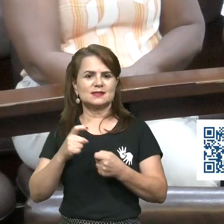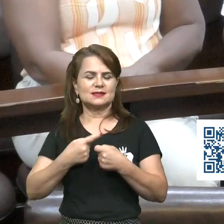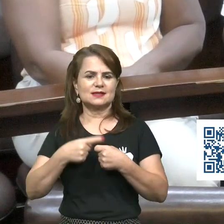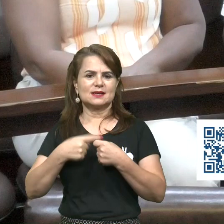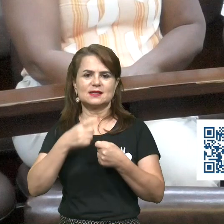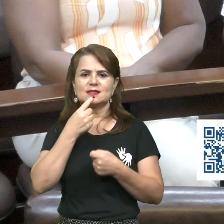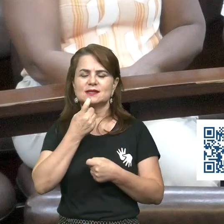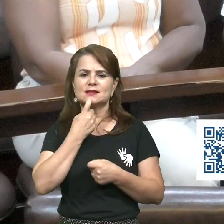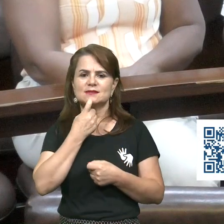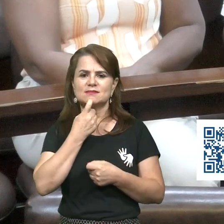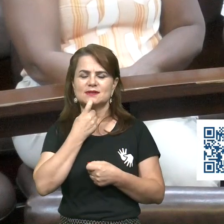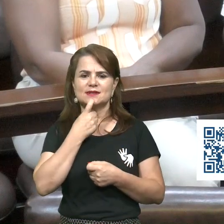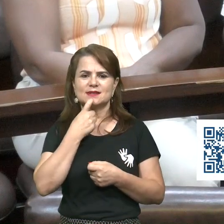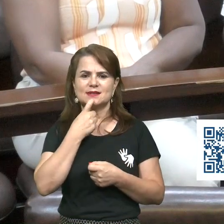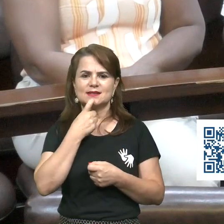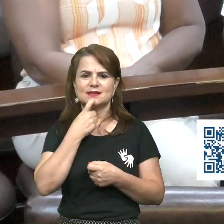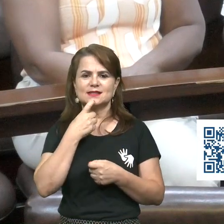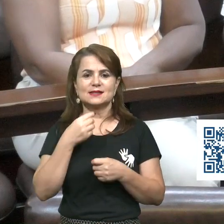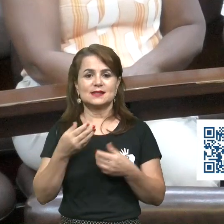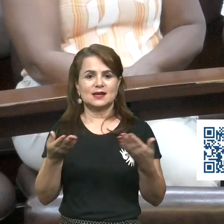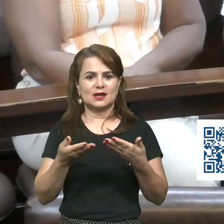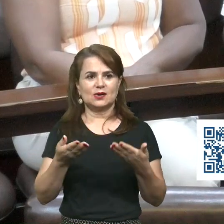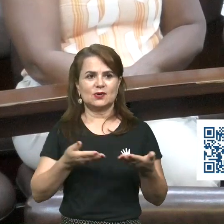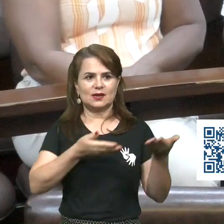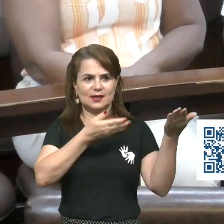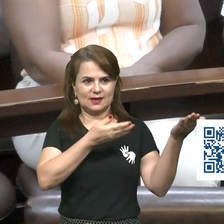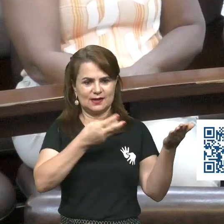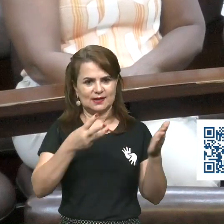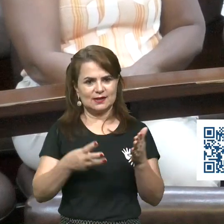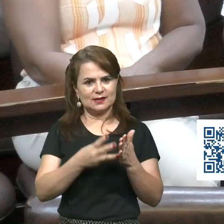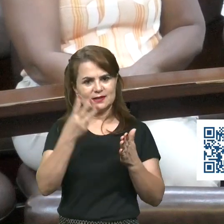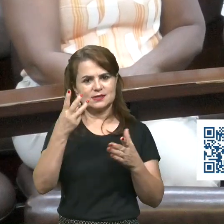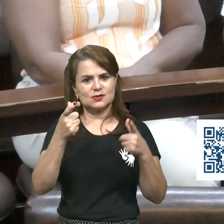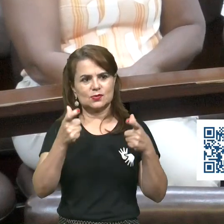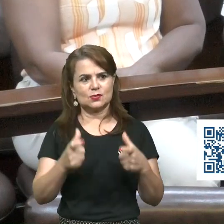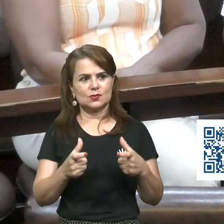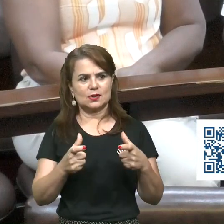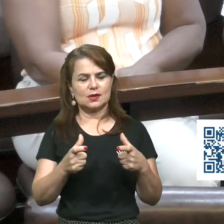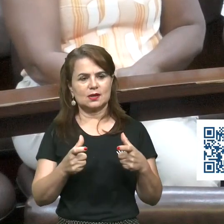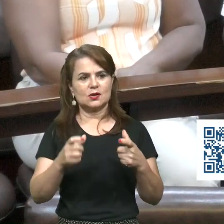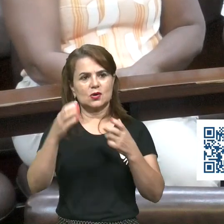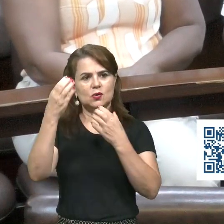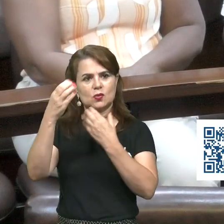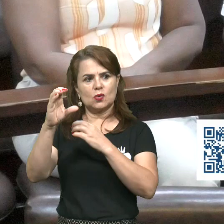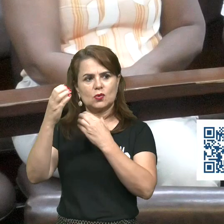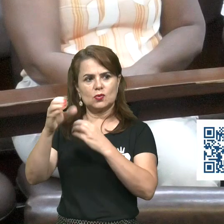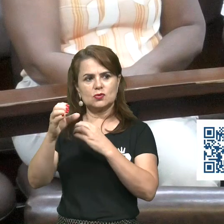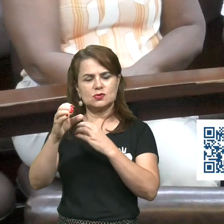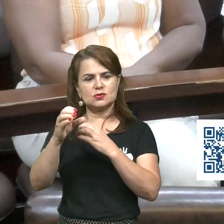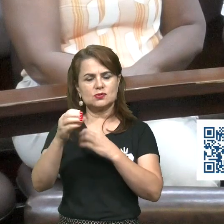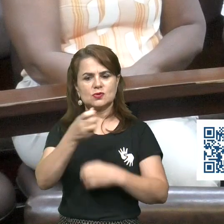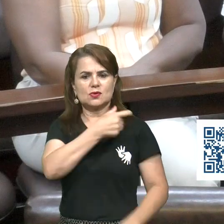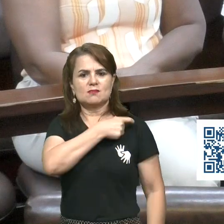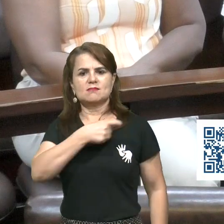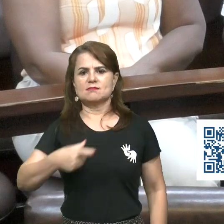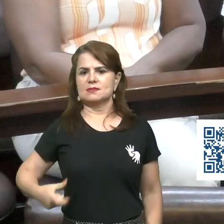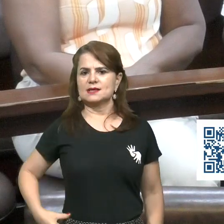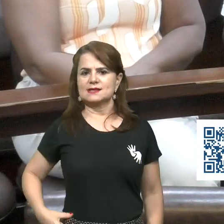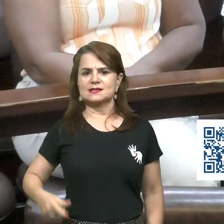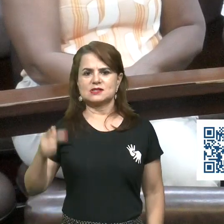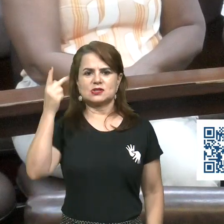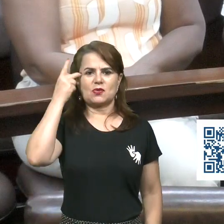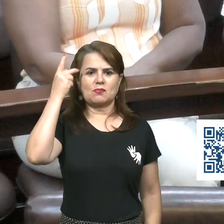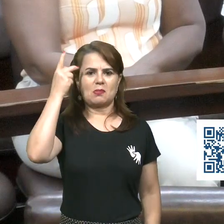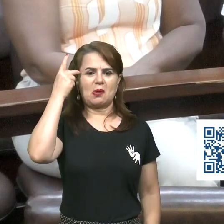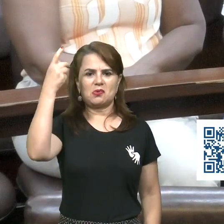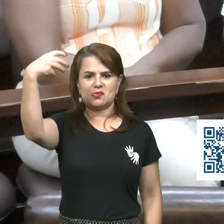Mirim, e ela foi terceiro lugar no concurso Miss São Paulo Mirim, ganhando a faixa de segunda princesa de